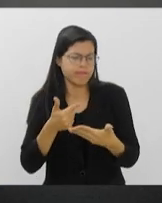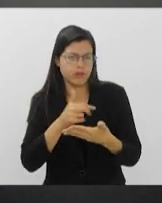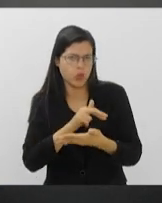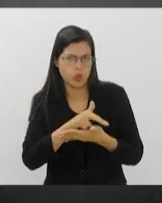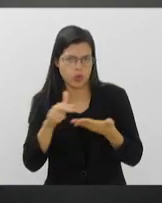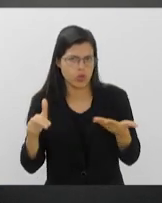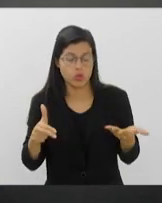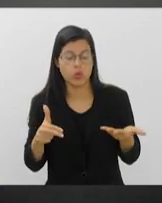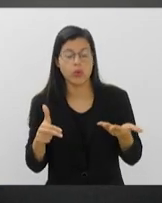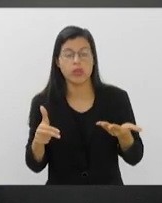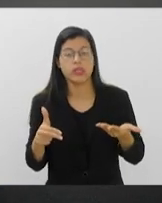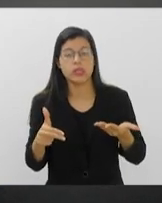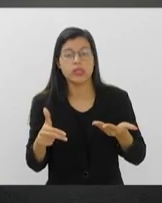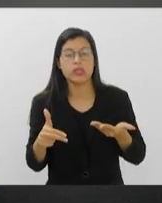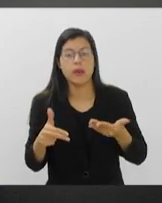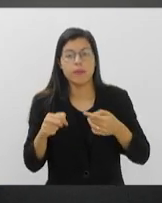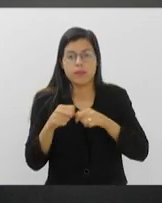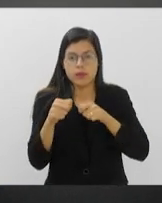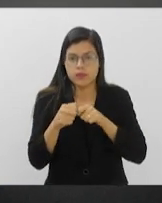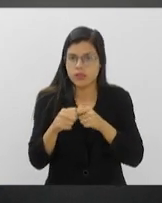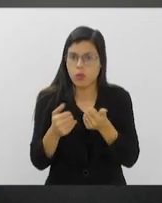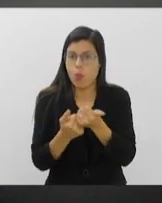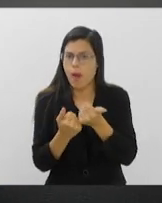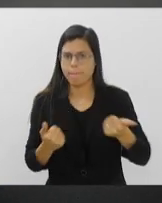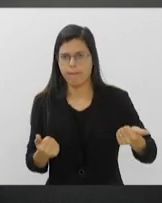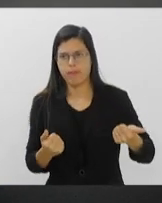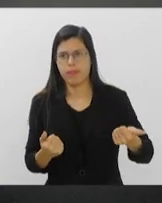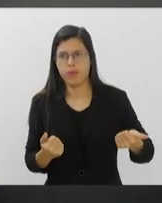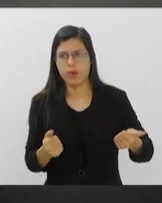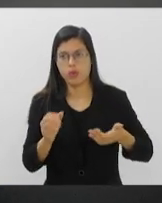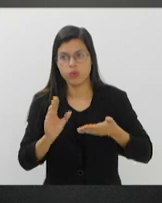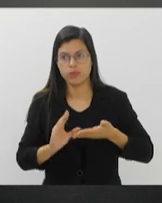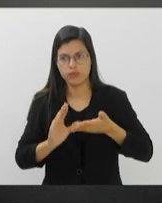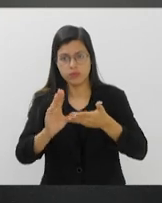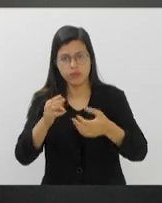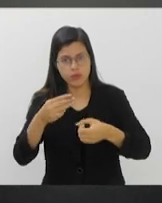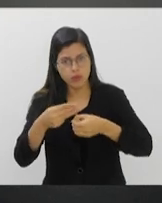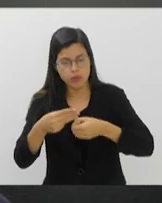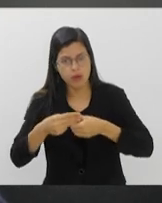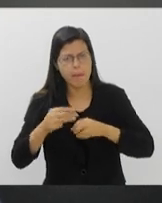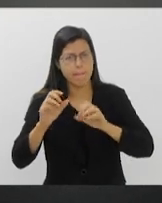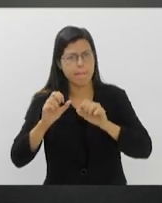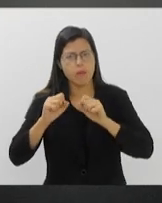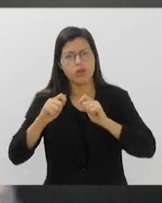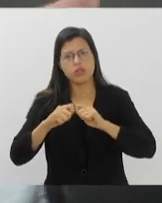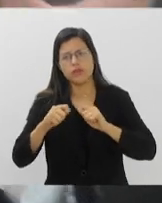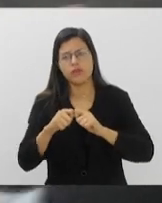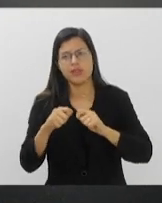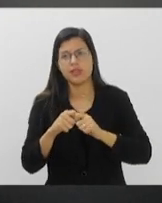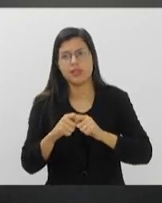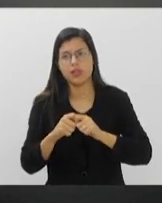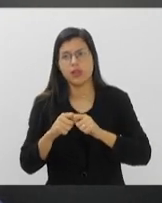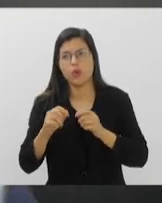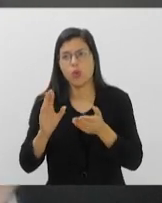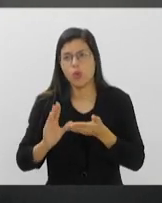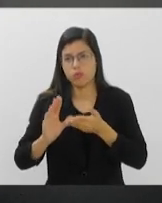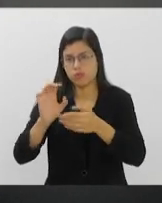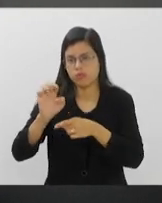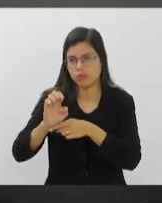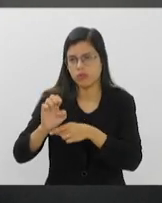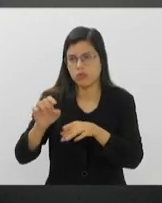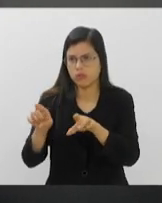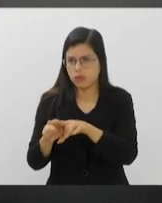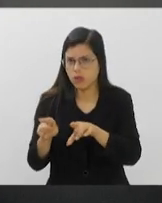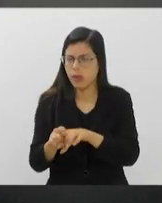para e eh realizar um apoio nesse sentido os conselhos municipais podem fazer isso localmente o Conselho Estadual pode fazer